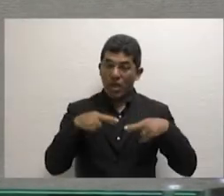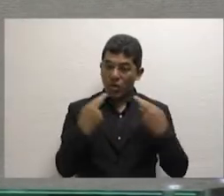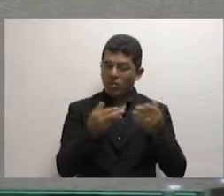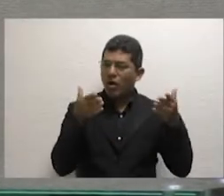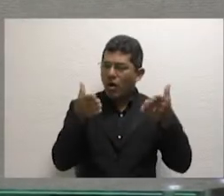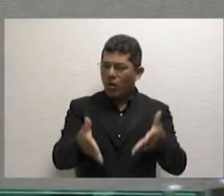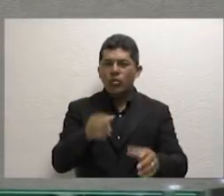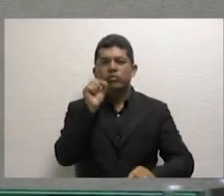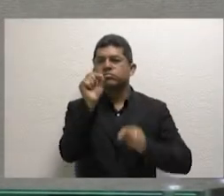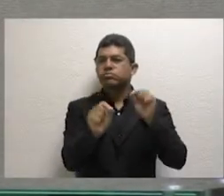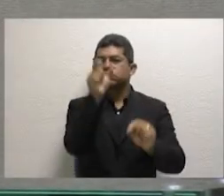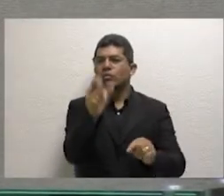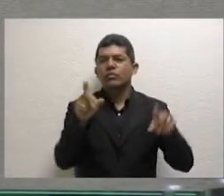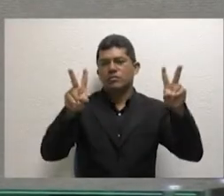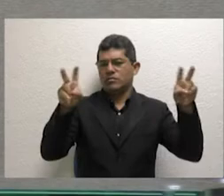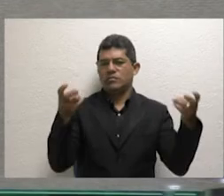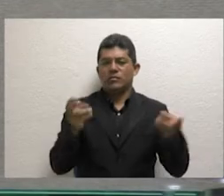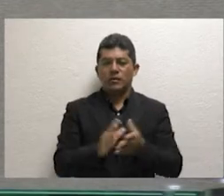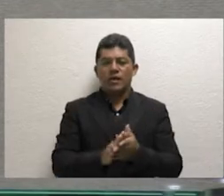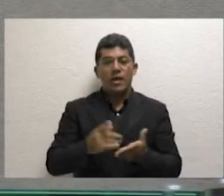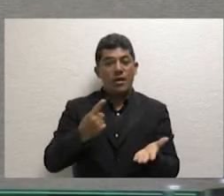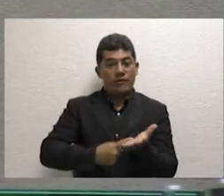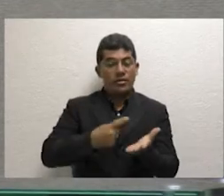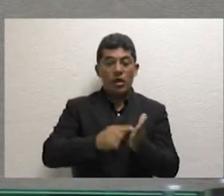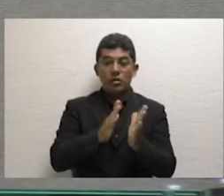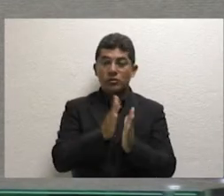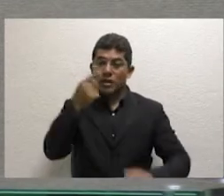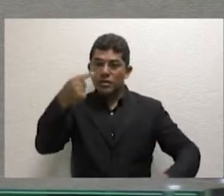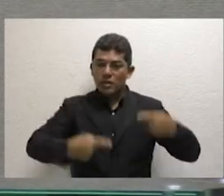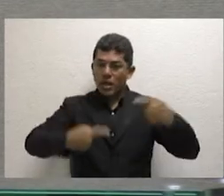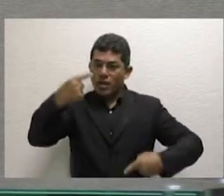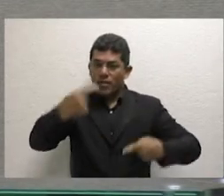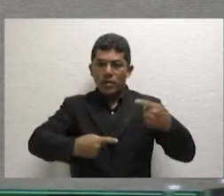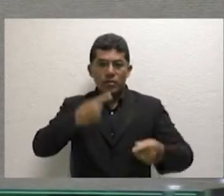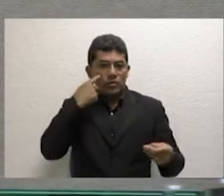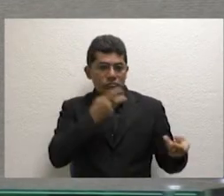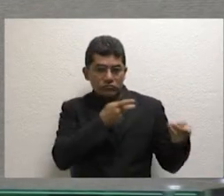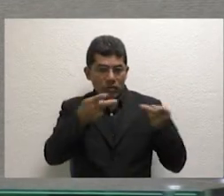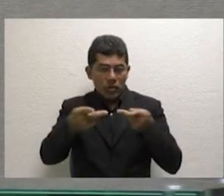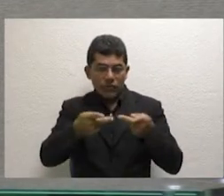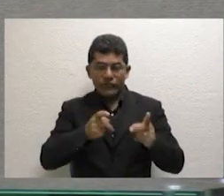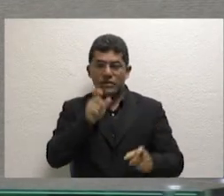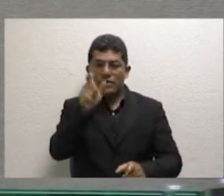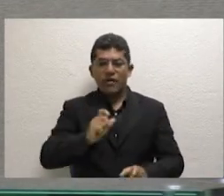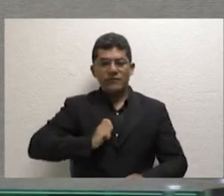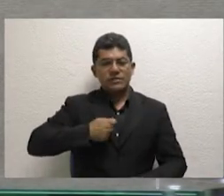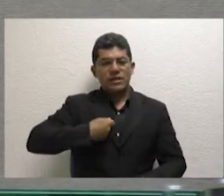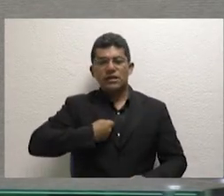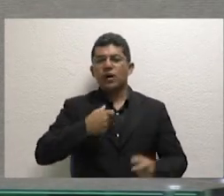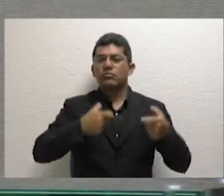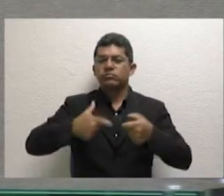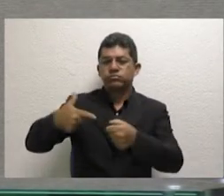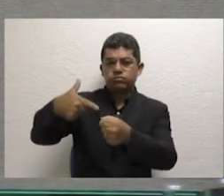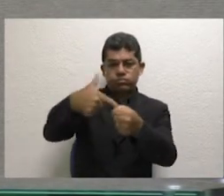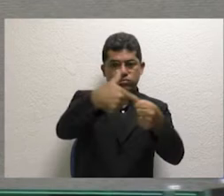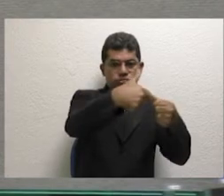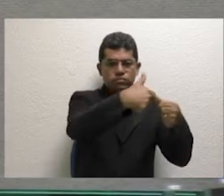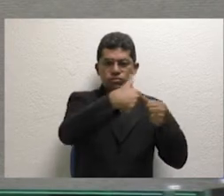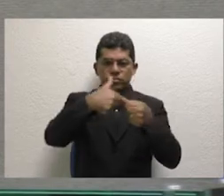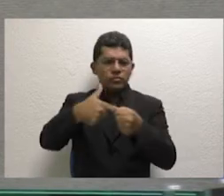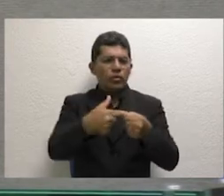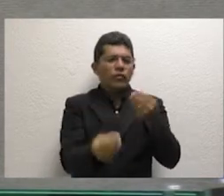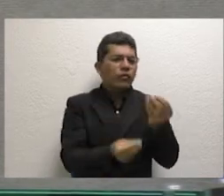é exatamente fazer um debate sobre o acompanhamento de preços de combustível nesse cenário de livre